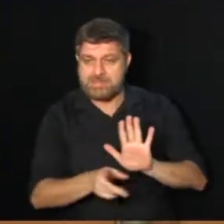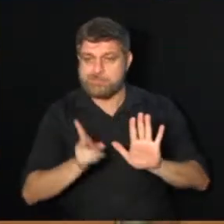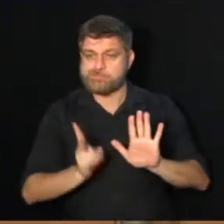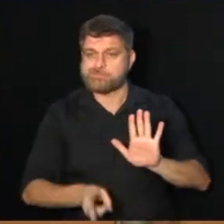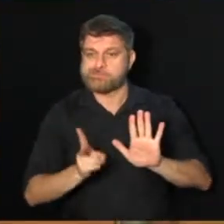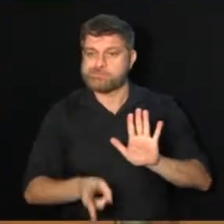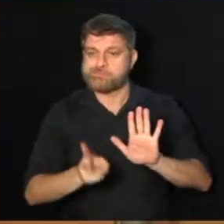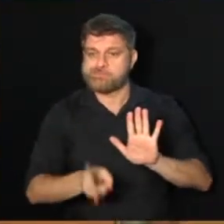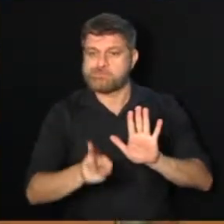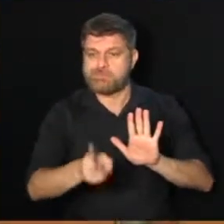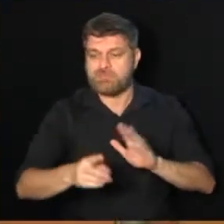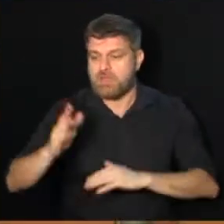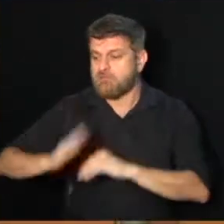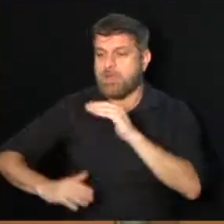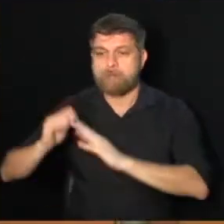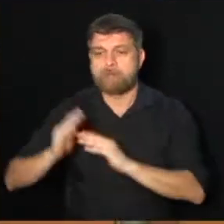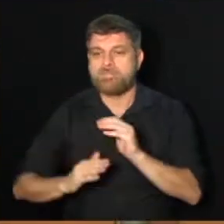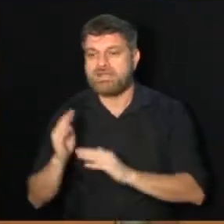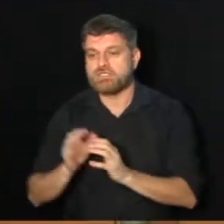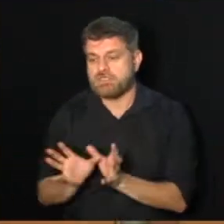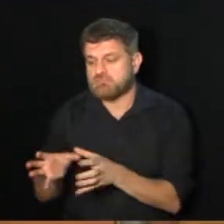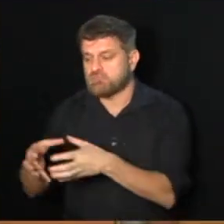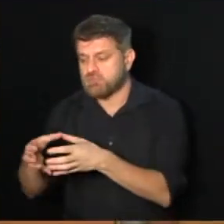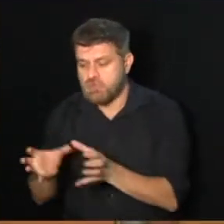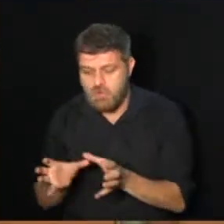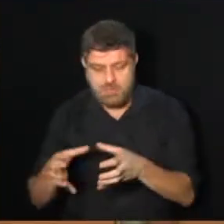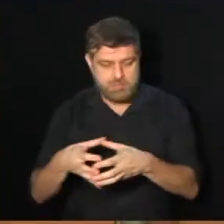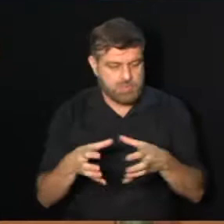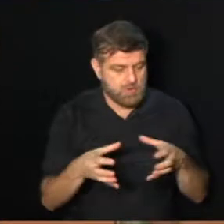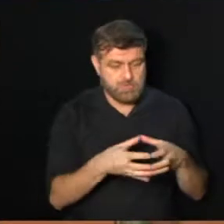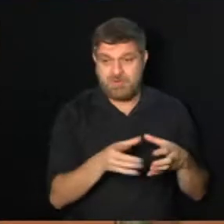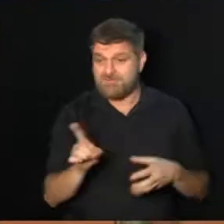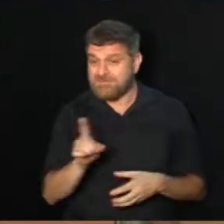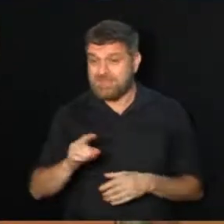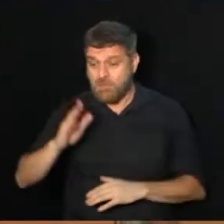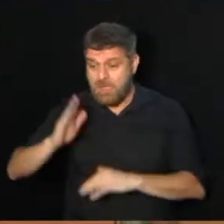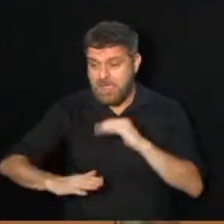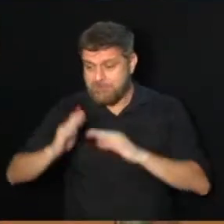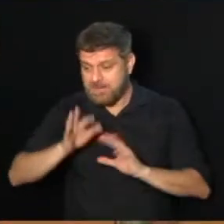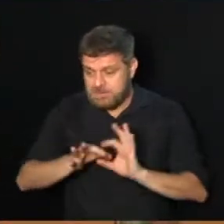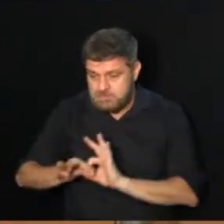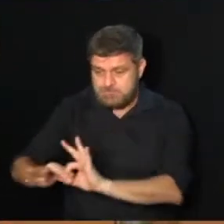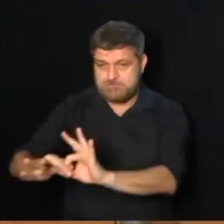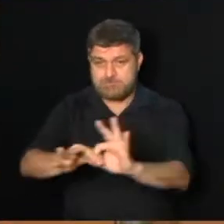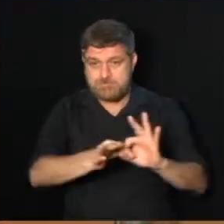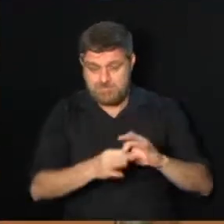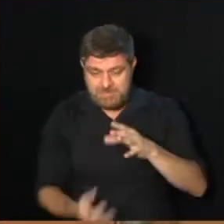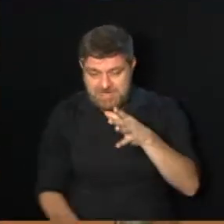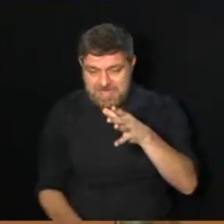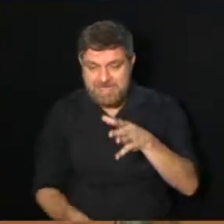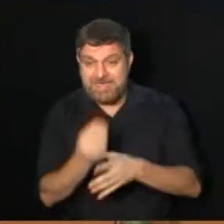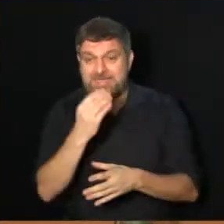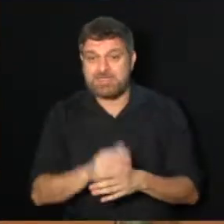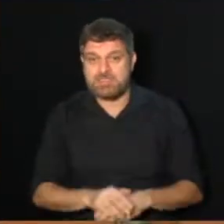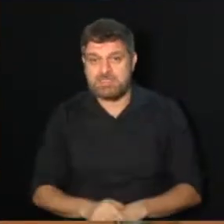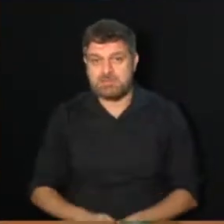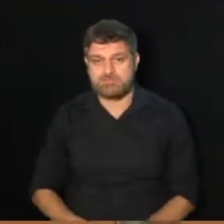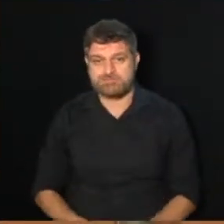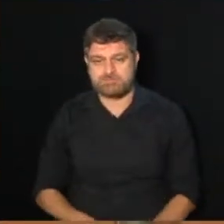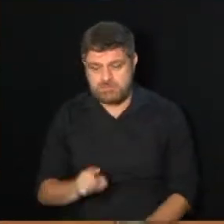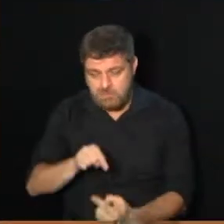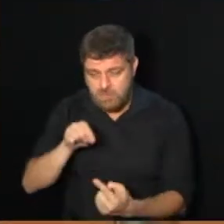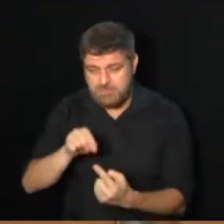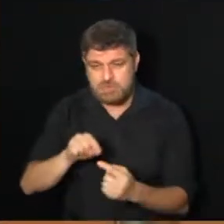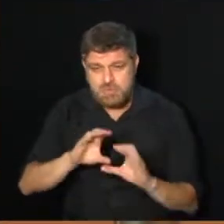instituições isoladas, transcende ações das pessoas para virar alguma coisa coletiva, alguma coisa com